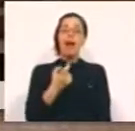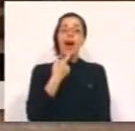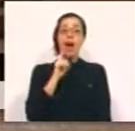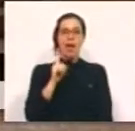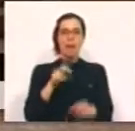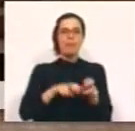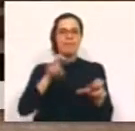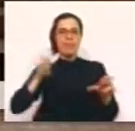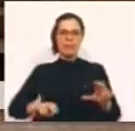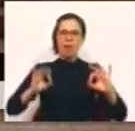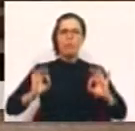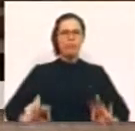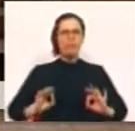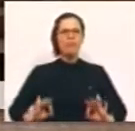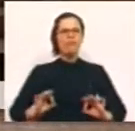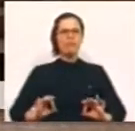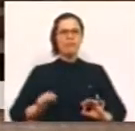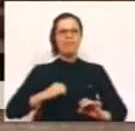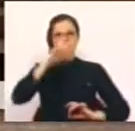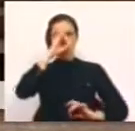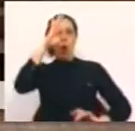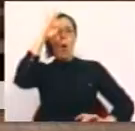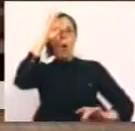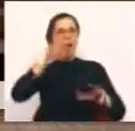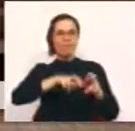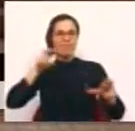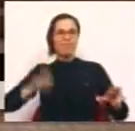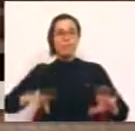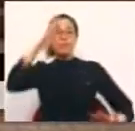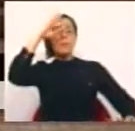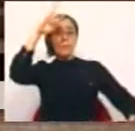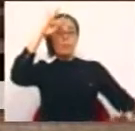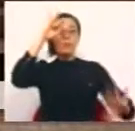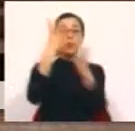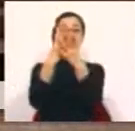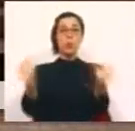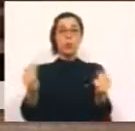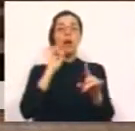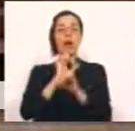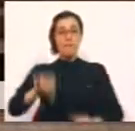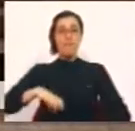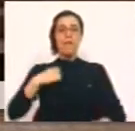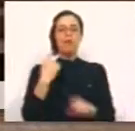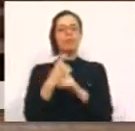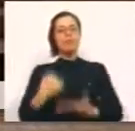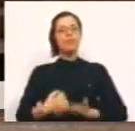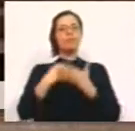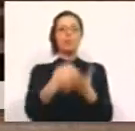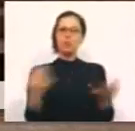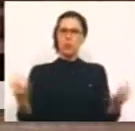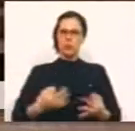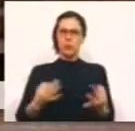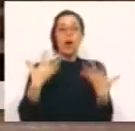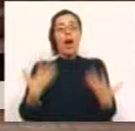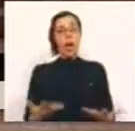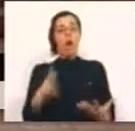Abril saiu literalmente do nosso horizonte. Um horizonte que a solução para a qual os verdes também contribuíram